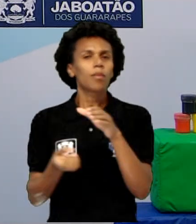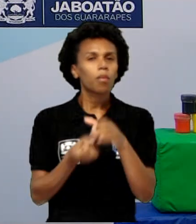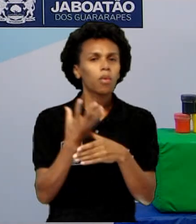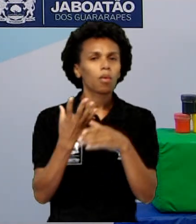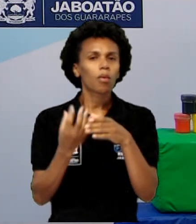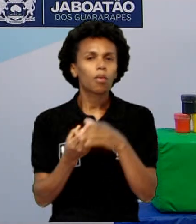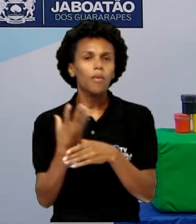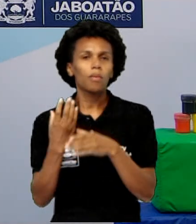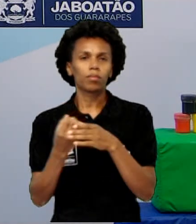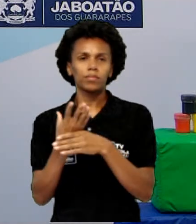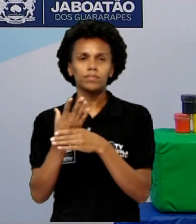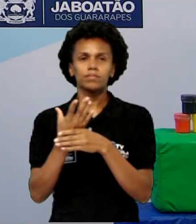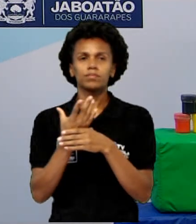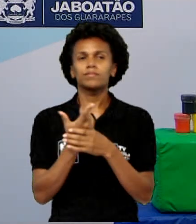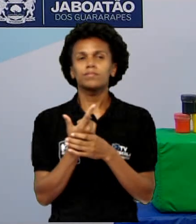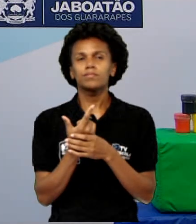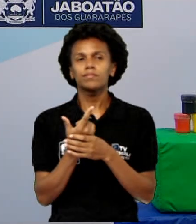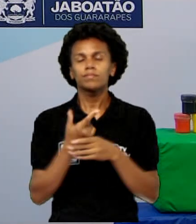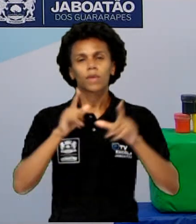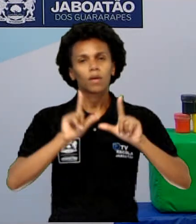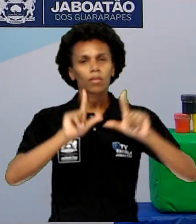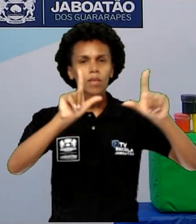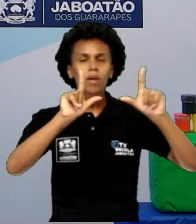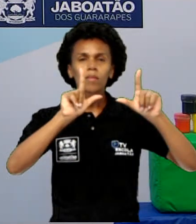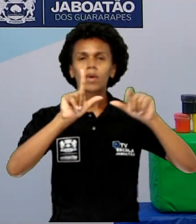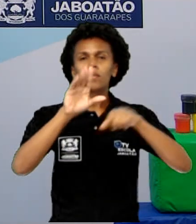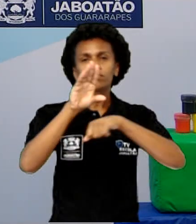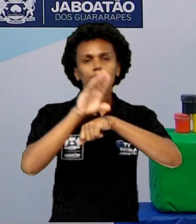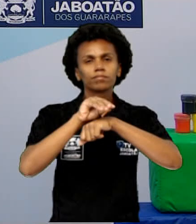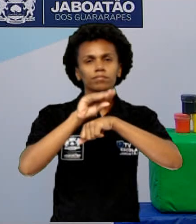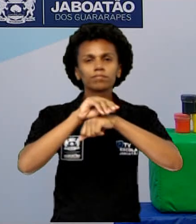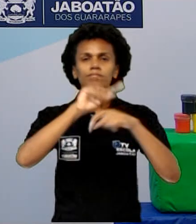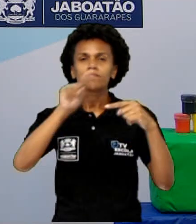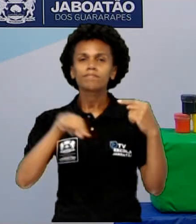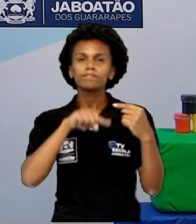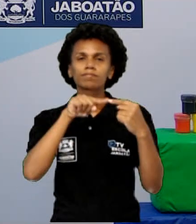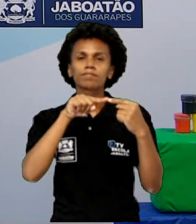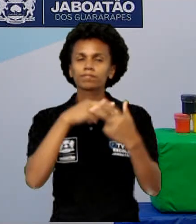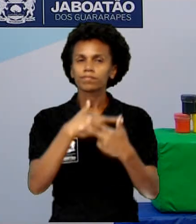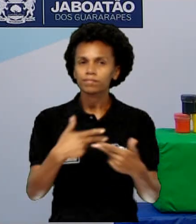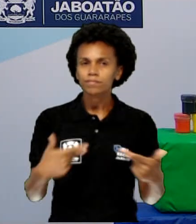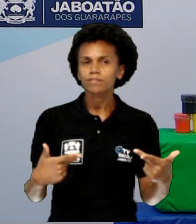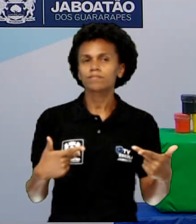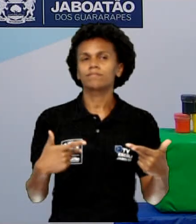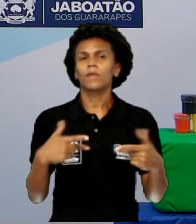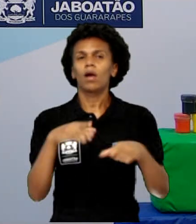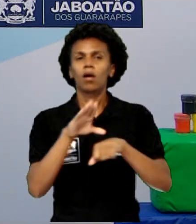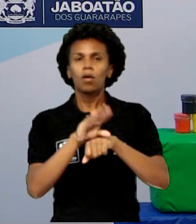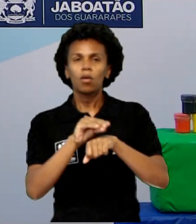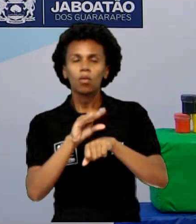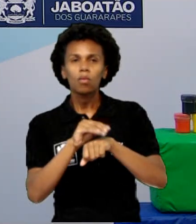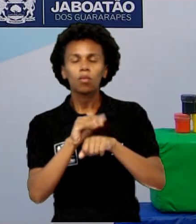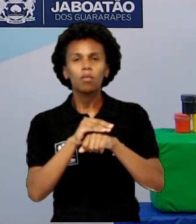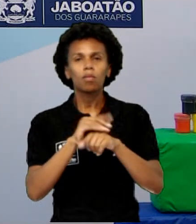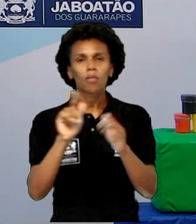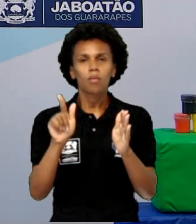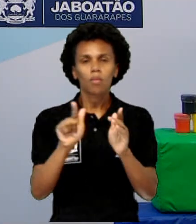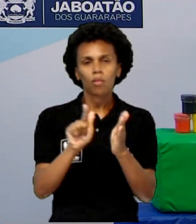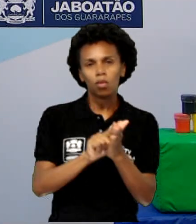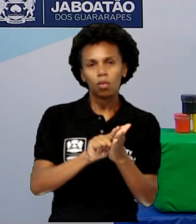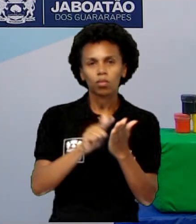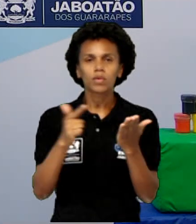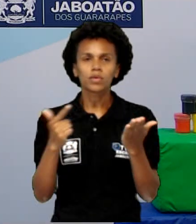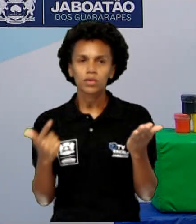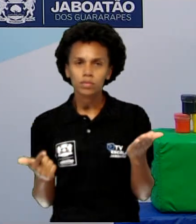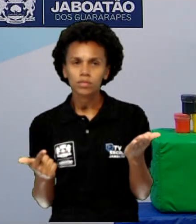variadas finalidades, com o fotojornalismo ou a fotografia artística, né? A gente vê muito aparecer